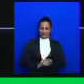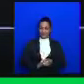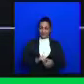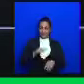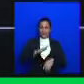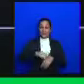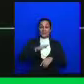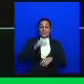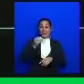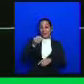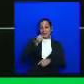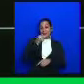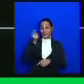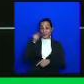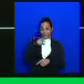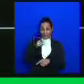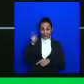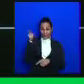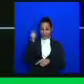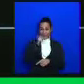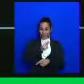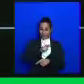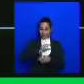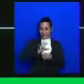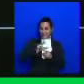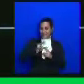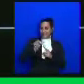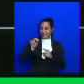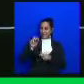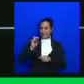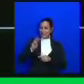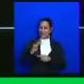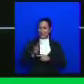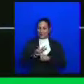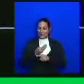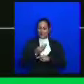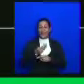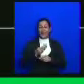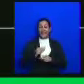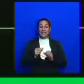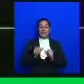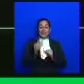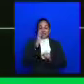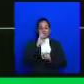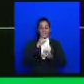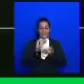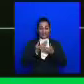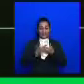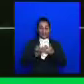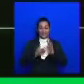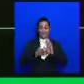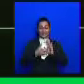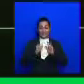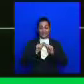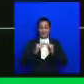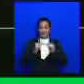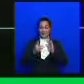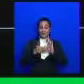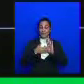05. São mais oportunidades para você se tornar um milionário. Acredite na sorte e aposte. Vem chegando mais uma